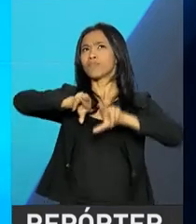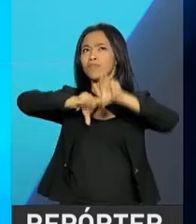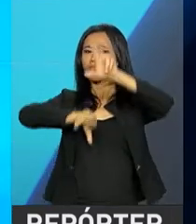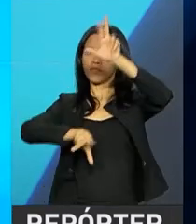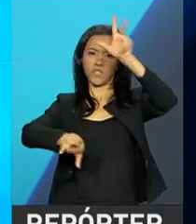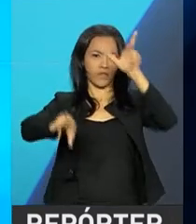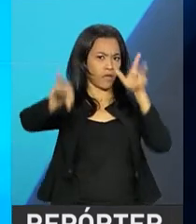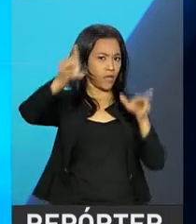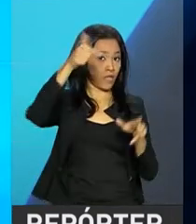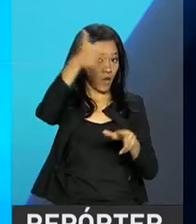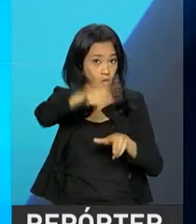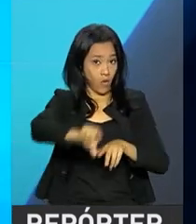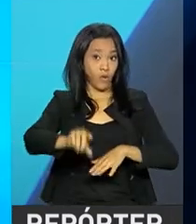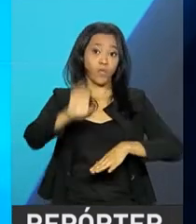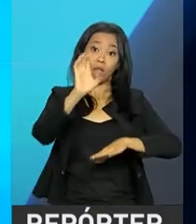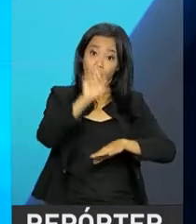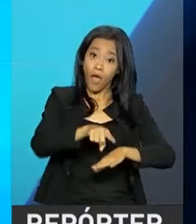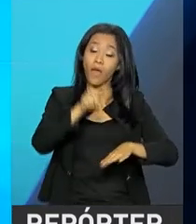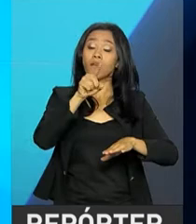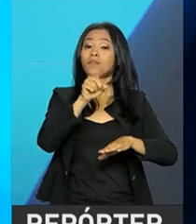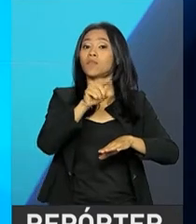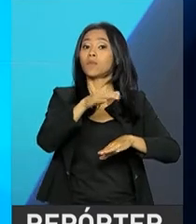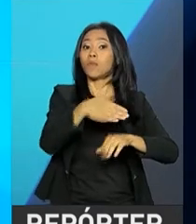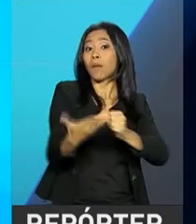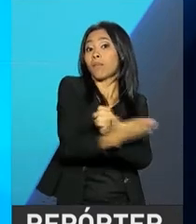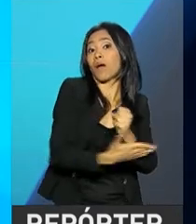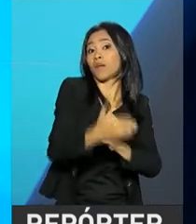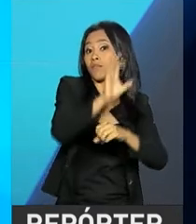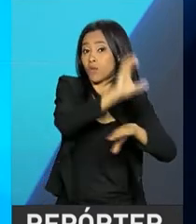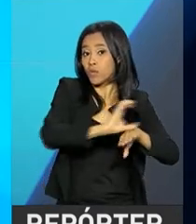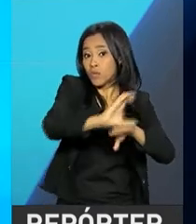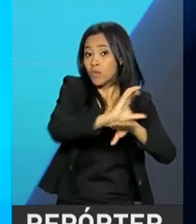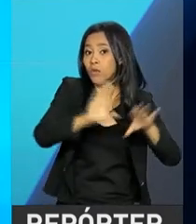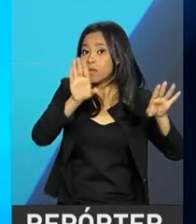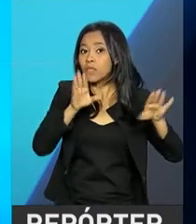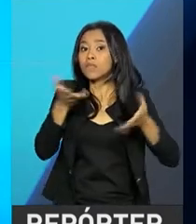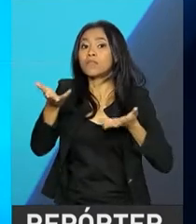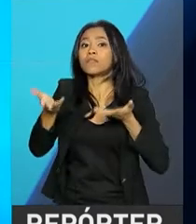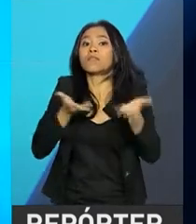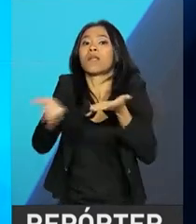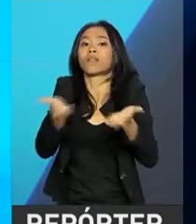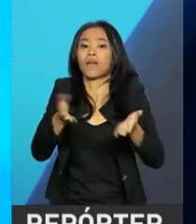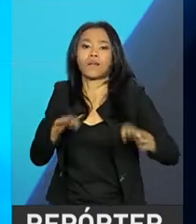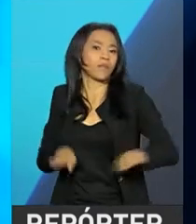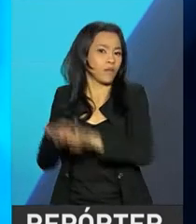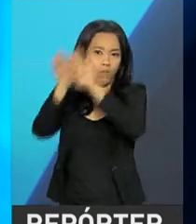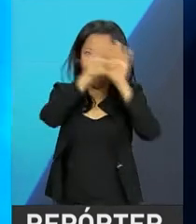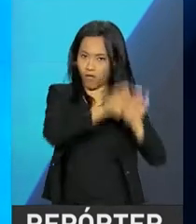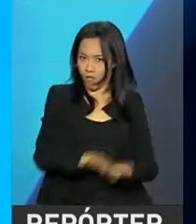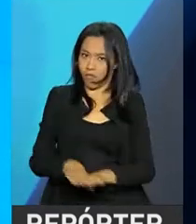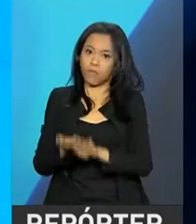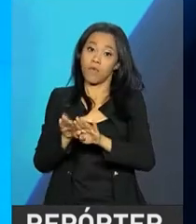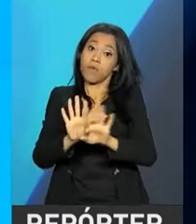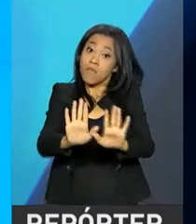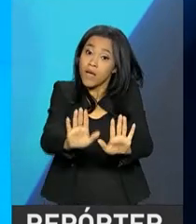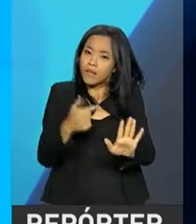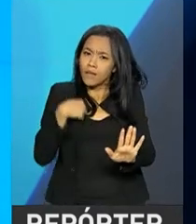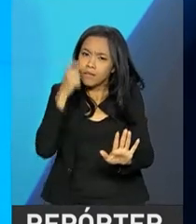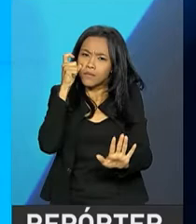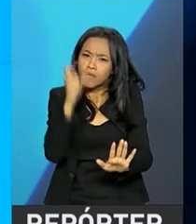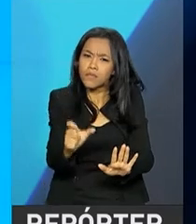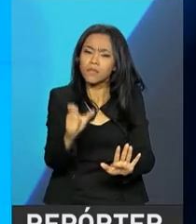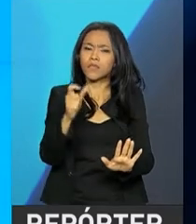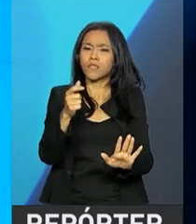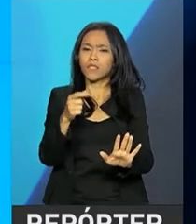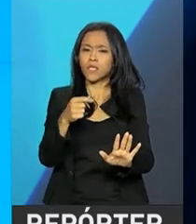princípio constitucional é o princípio da igualdade tem que tratar igualmente a todos mas é interessante o princípio da